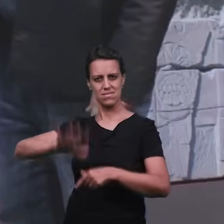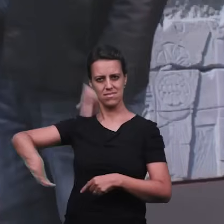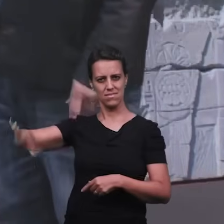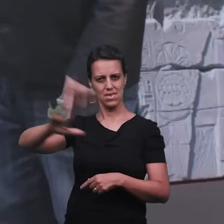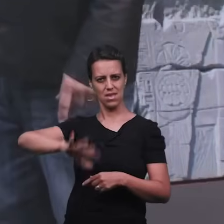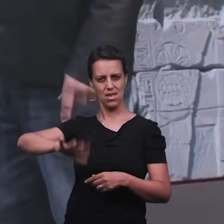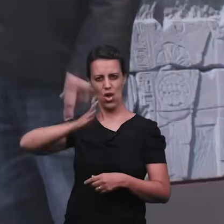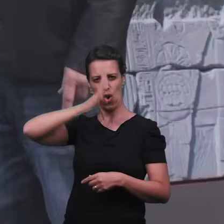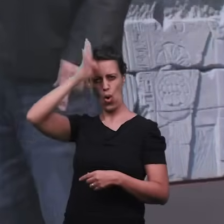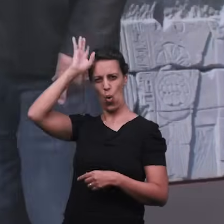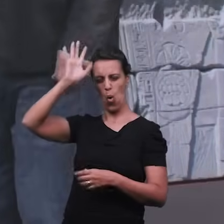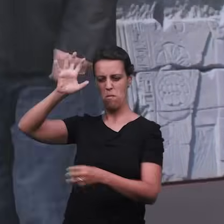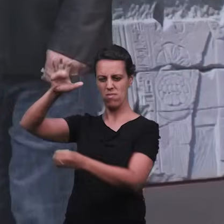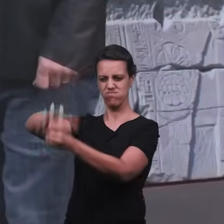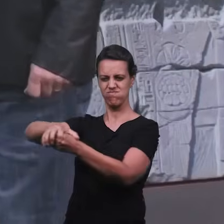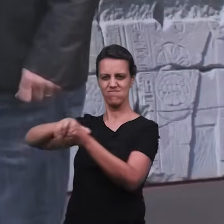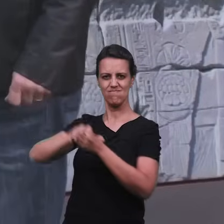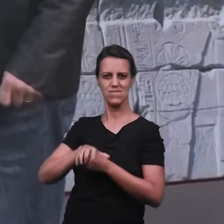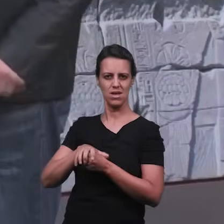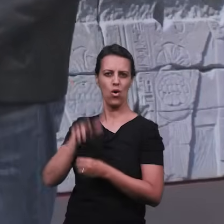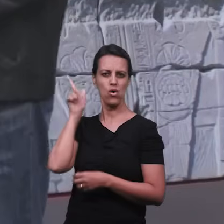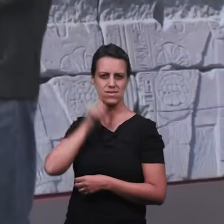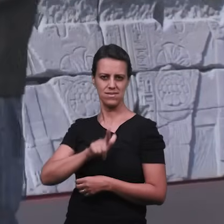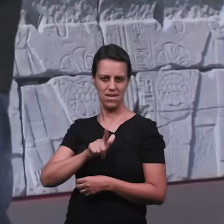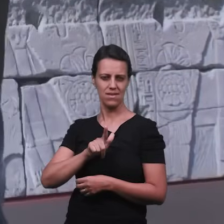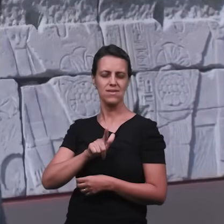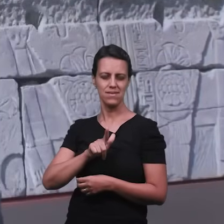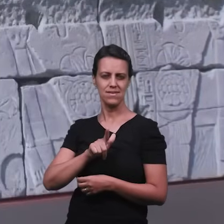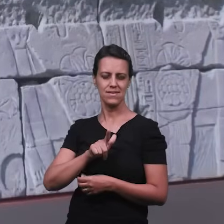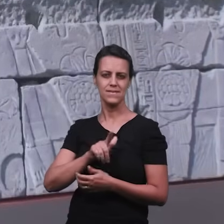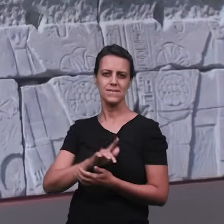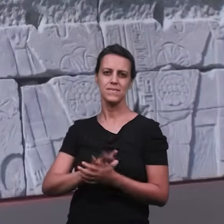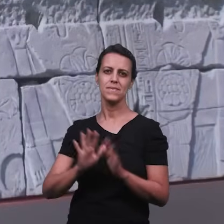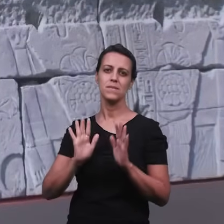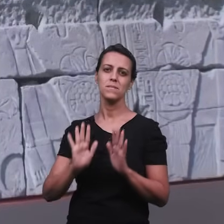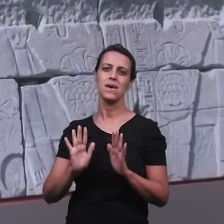Roma, ela conquista, mas ela